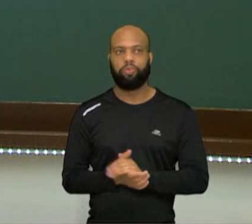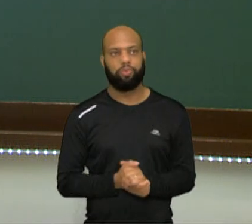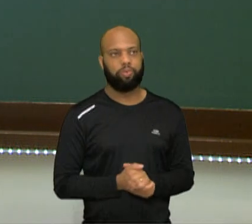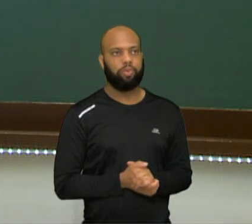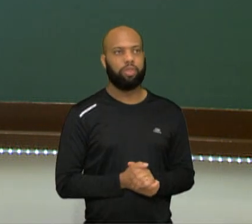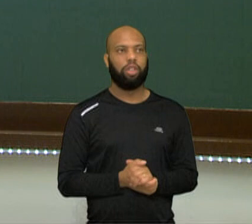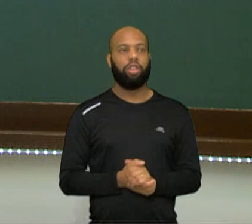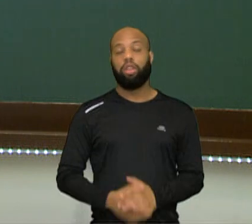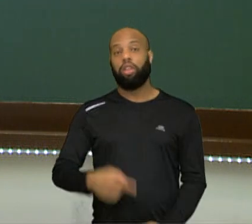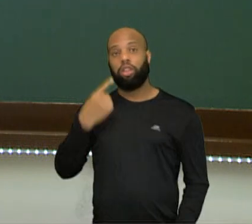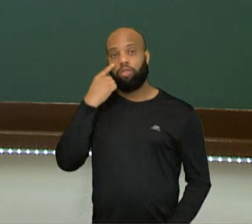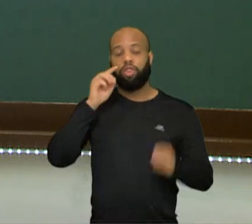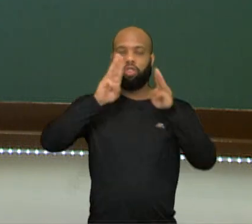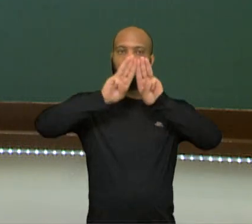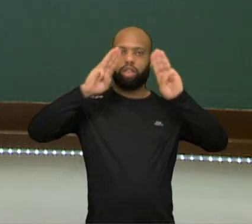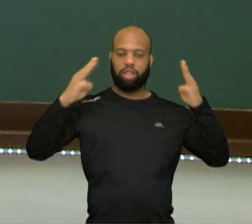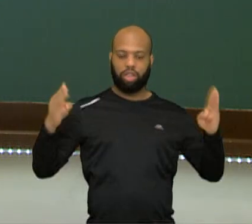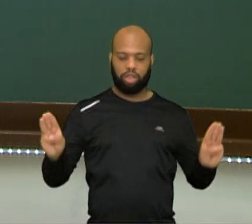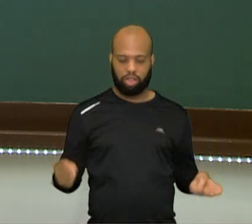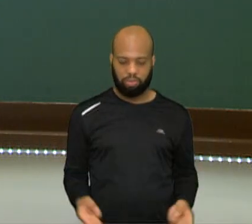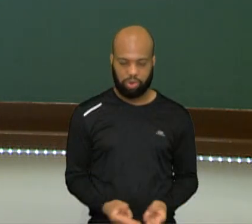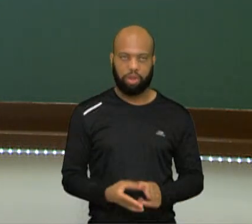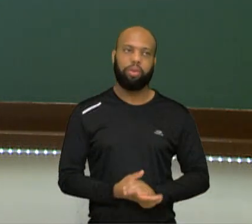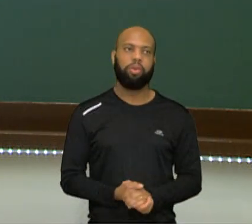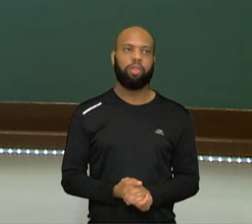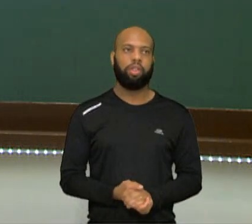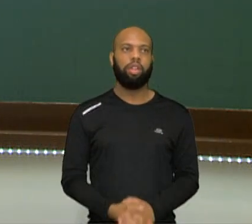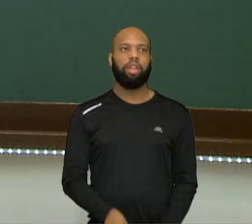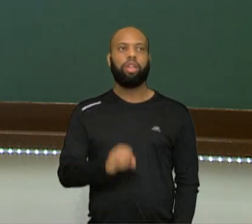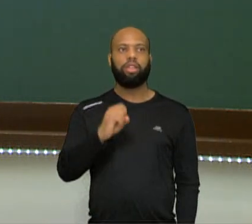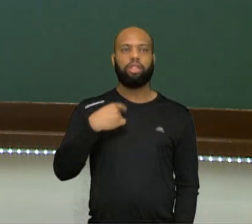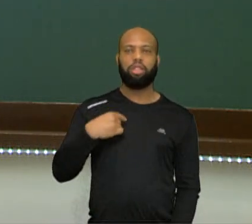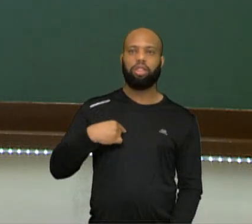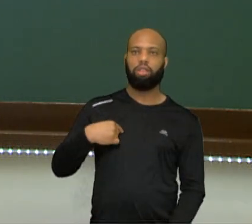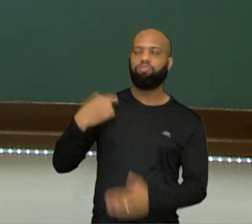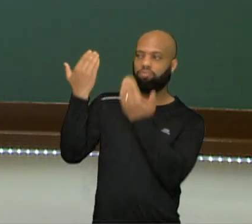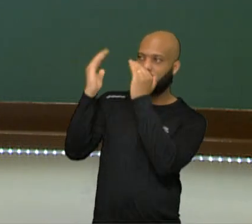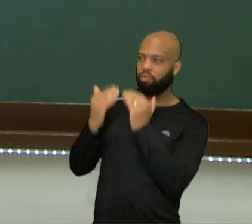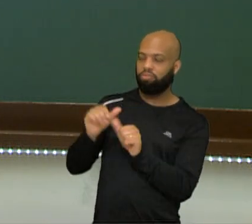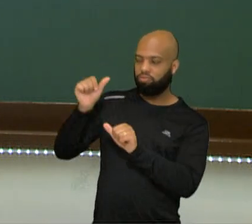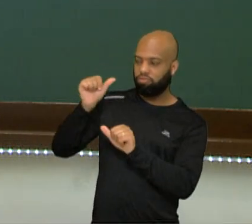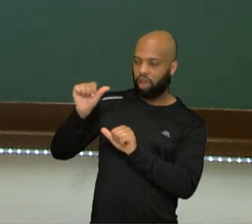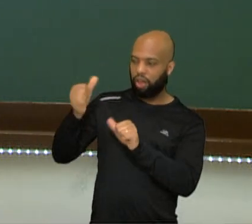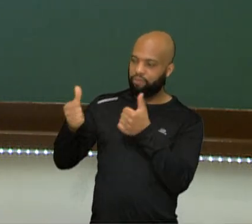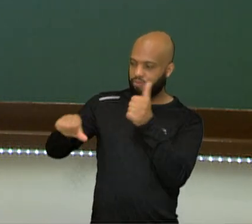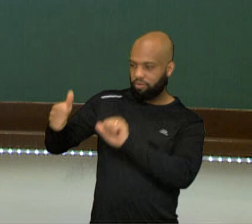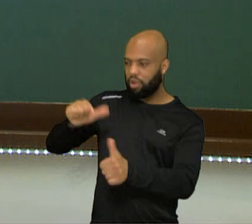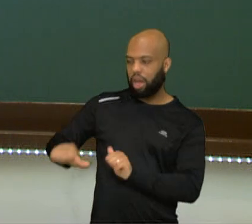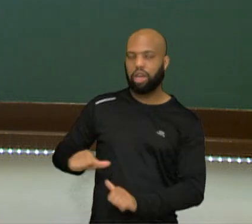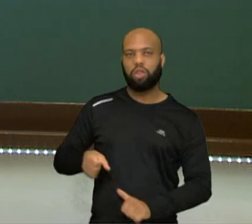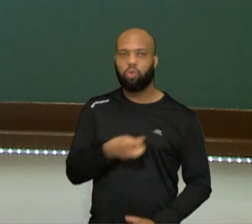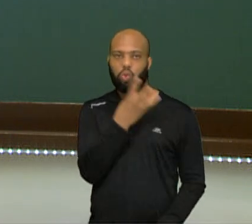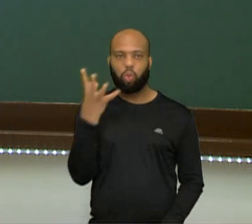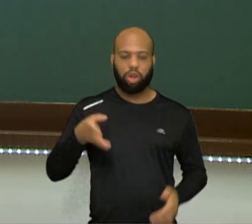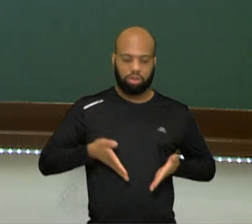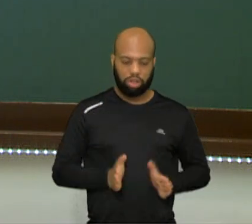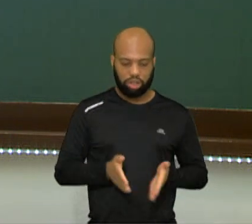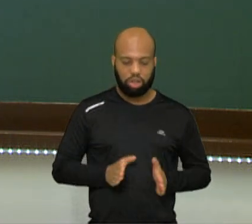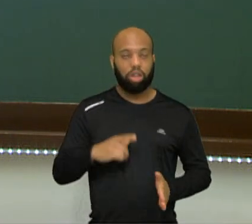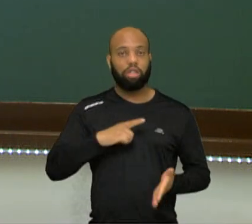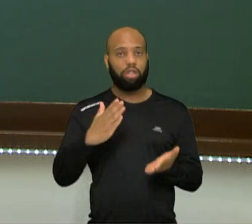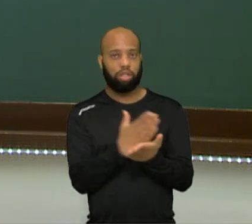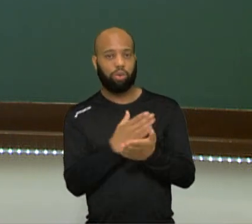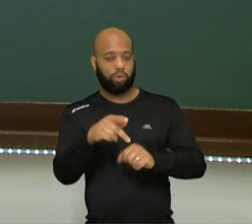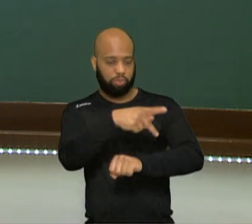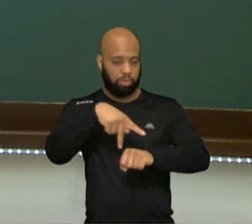E aí nós vamos ter, por exemplo, quando eu avalio a taxa de natalidade ali, né? Alguns países apresentam uma